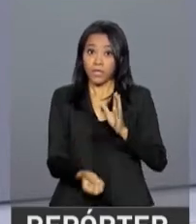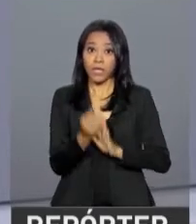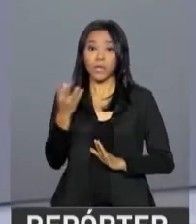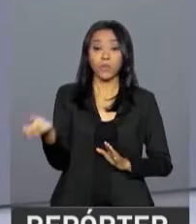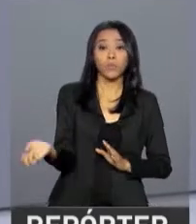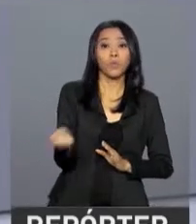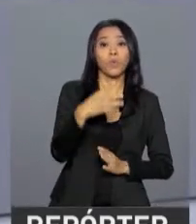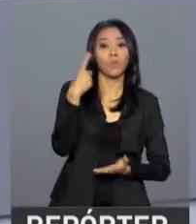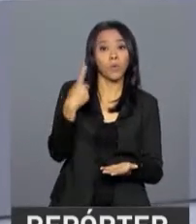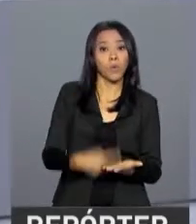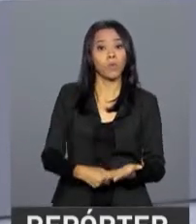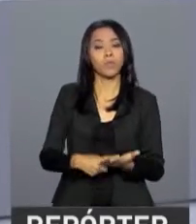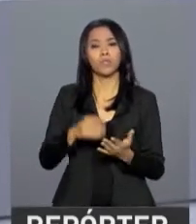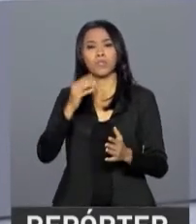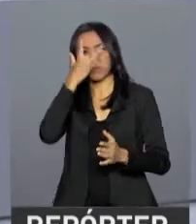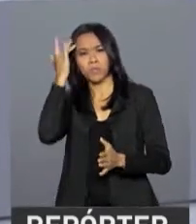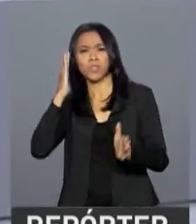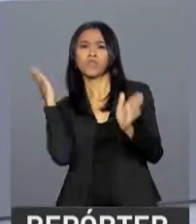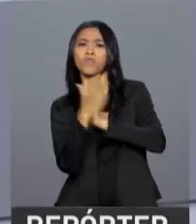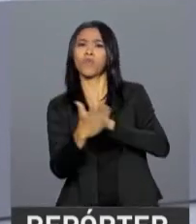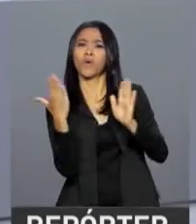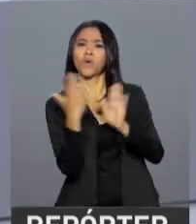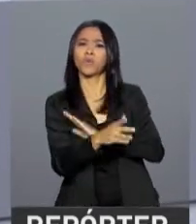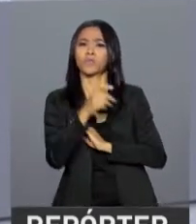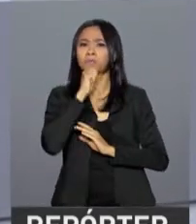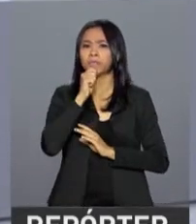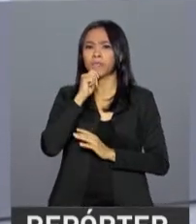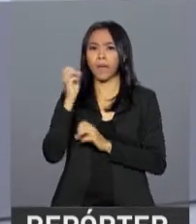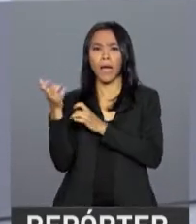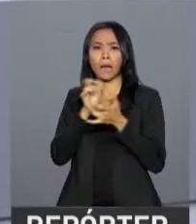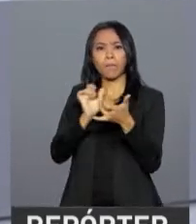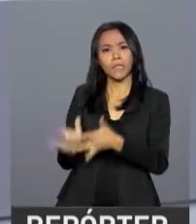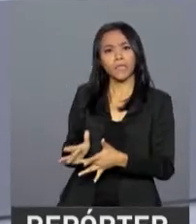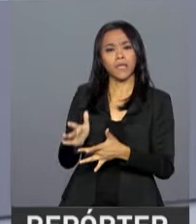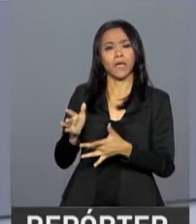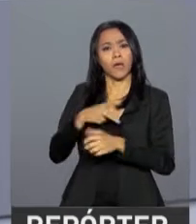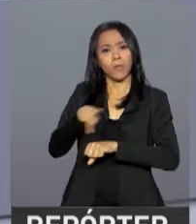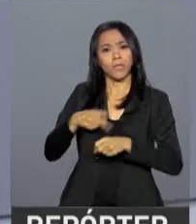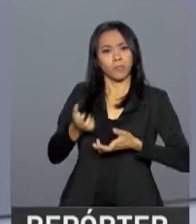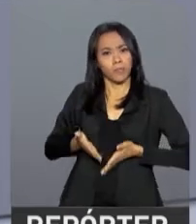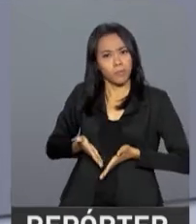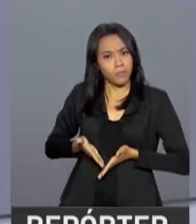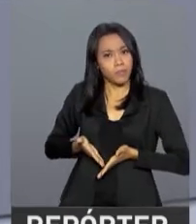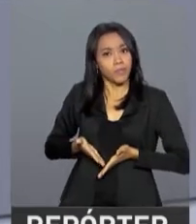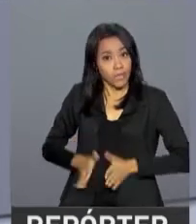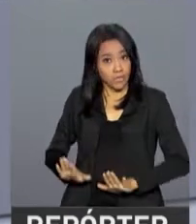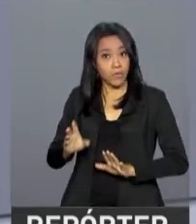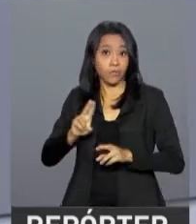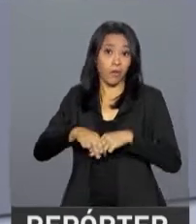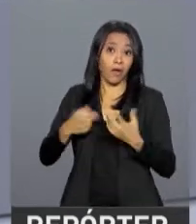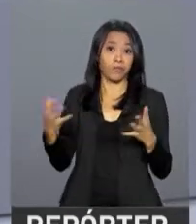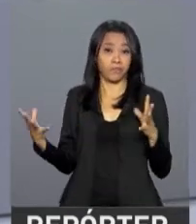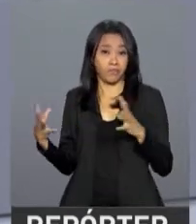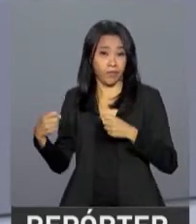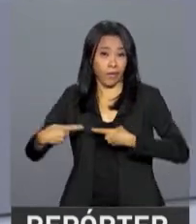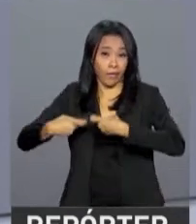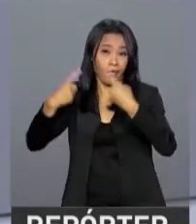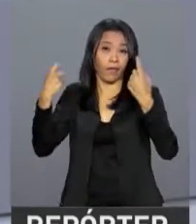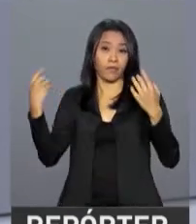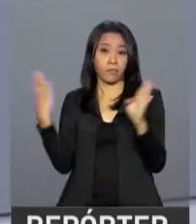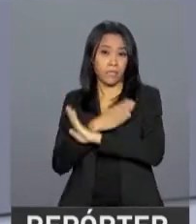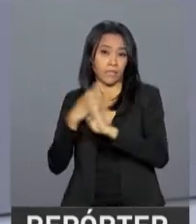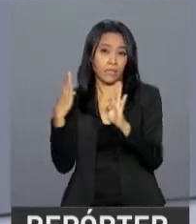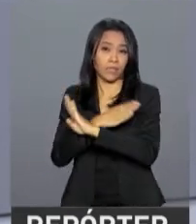sobre refugiados que são pessoas que precisam deixar o país onde nasceram por motivos como conflitos guerras e perseguições